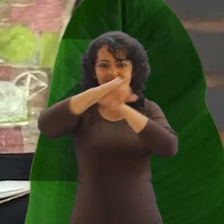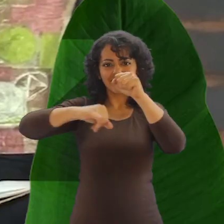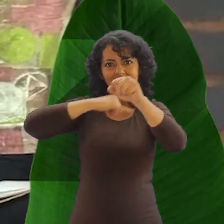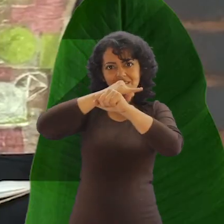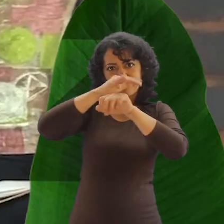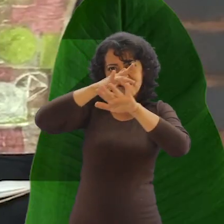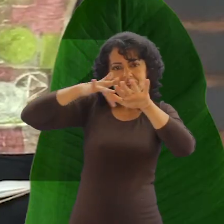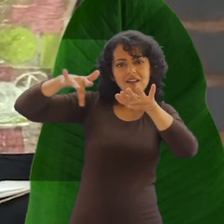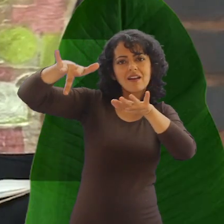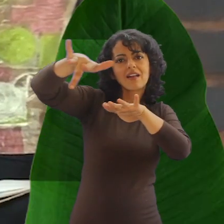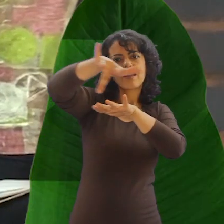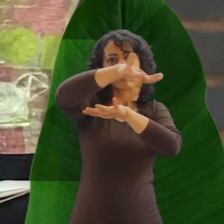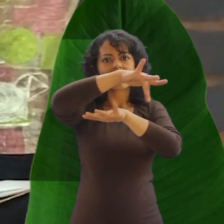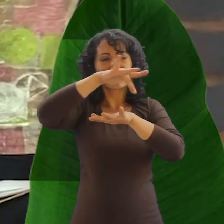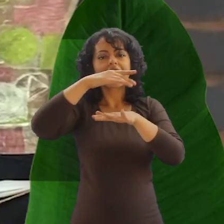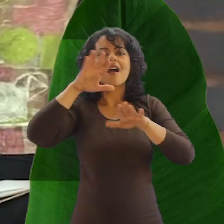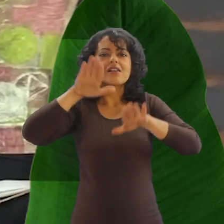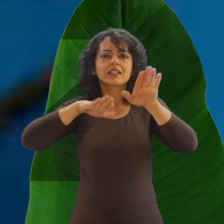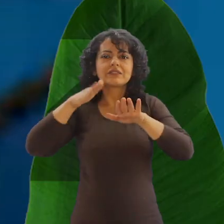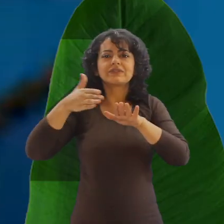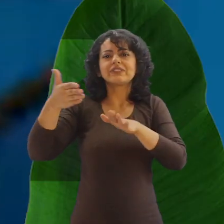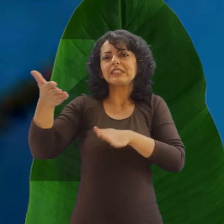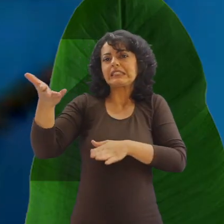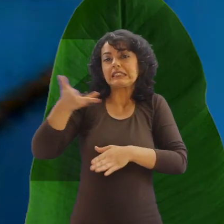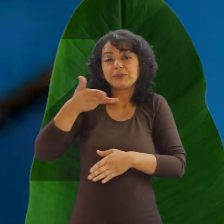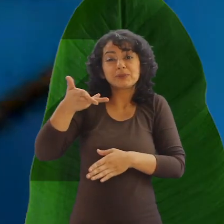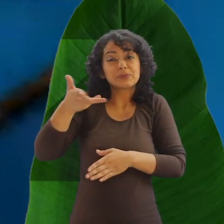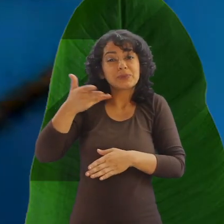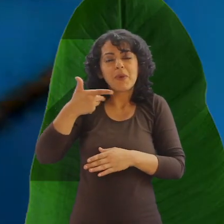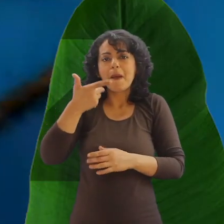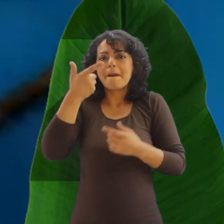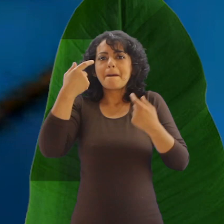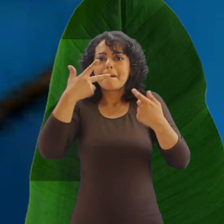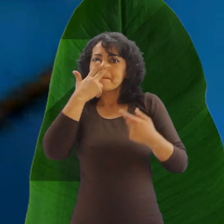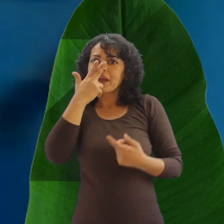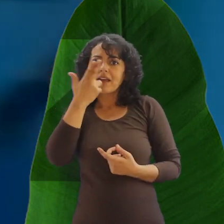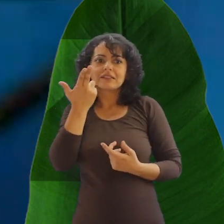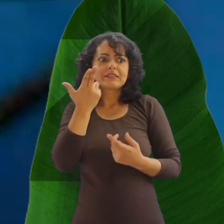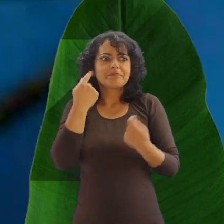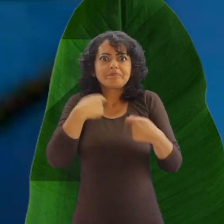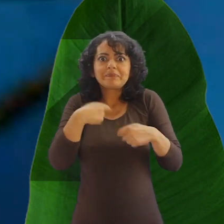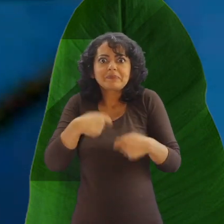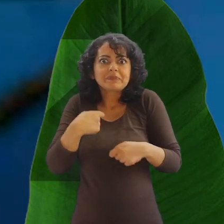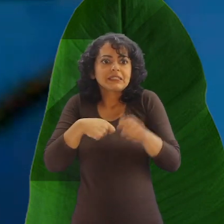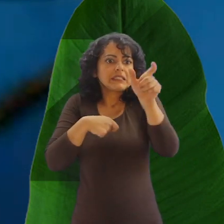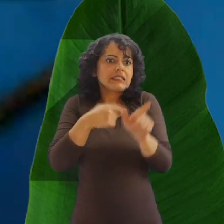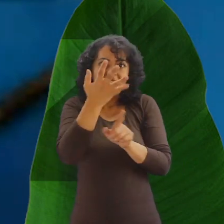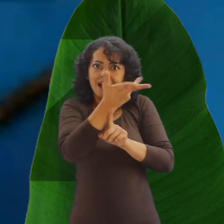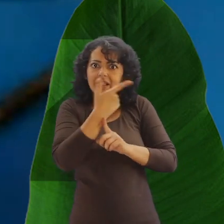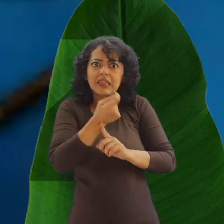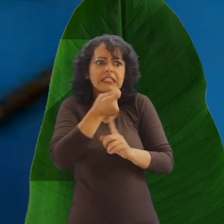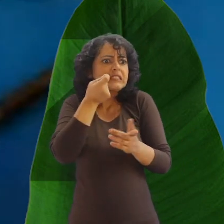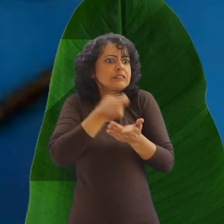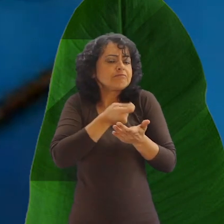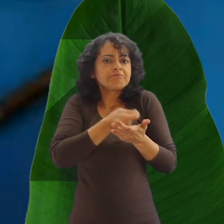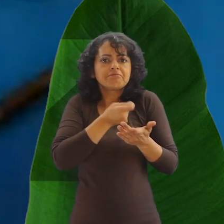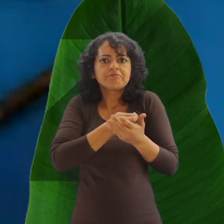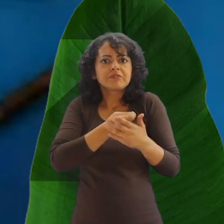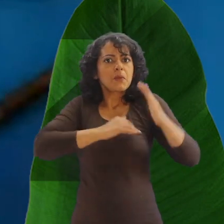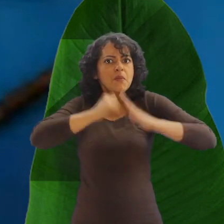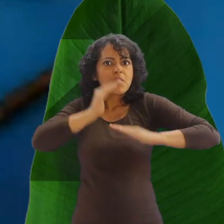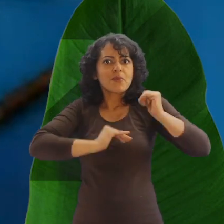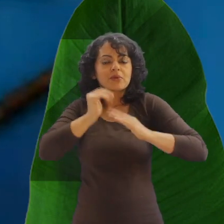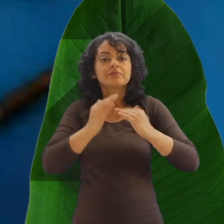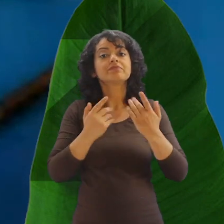da rede social, né? Essa velocidade que exige que o artista esteja sempre produzindo, mas como isso